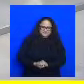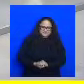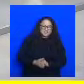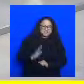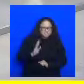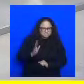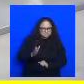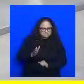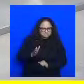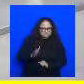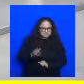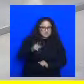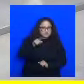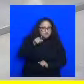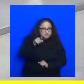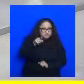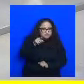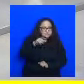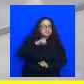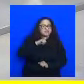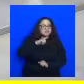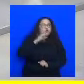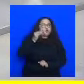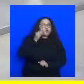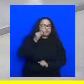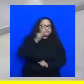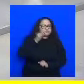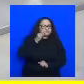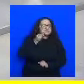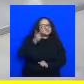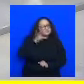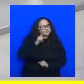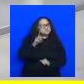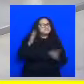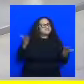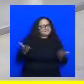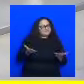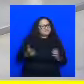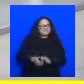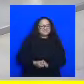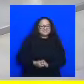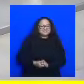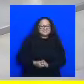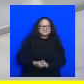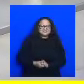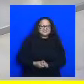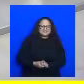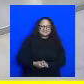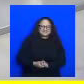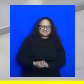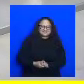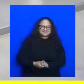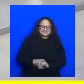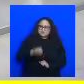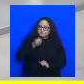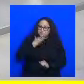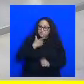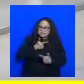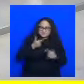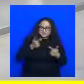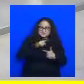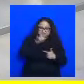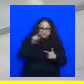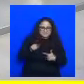Tudo pronto? Você tem mais uma chance de ganhar na Time Mania. Globo ligado! Boa sorte para